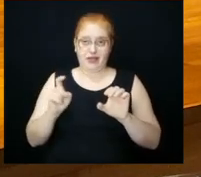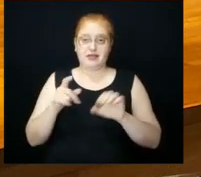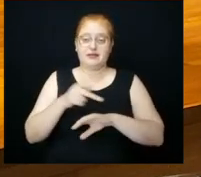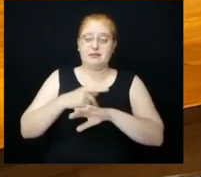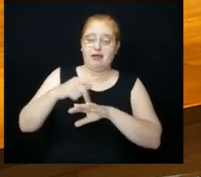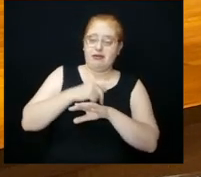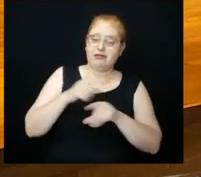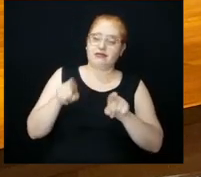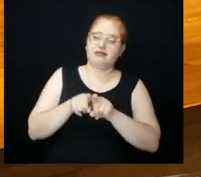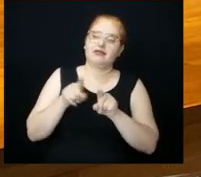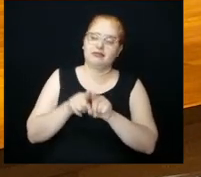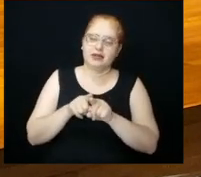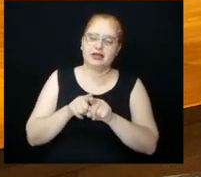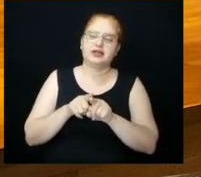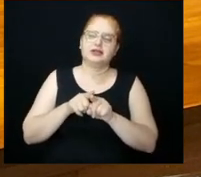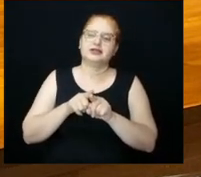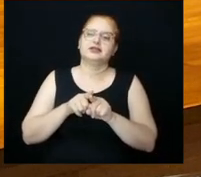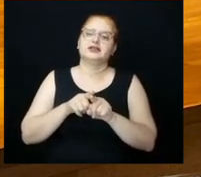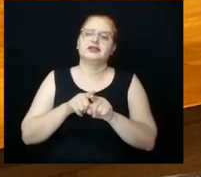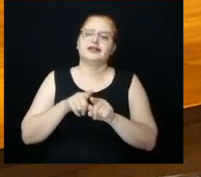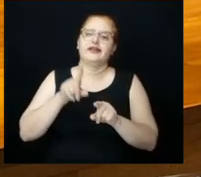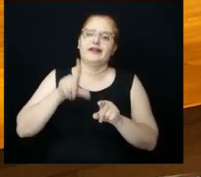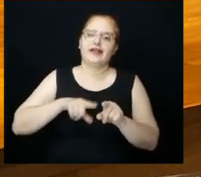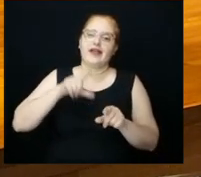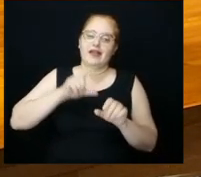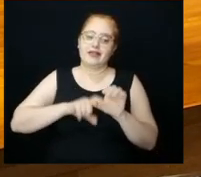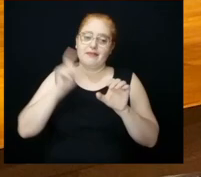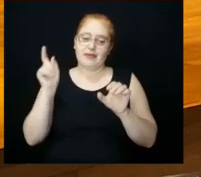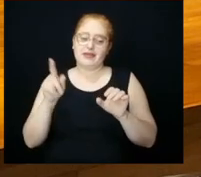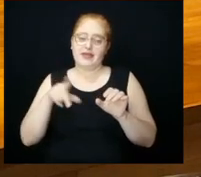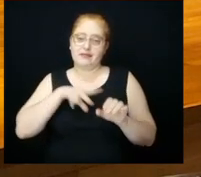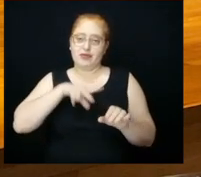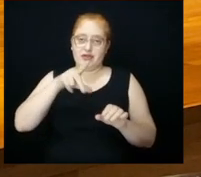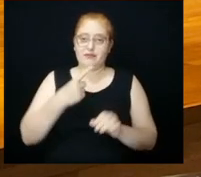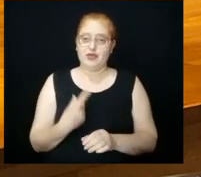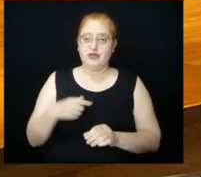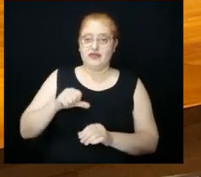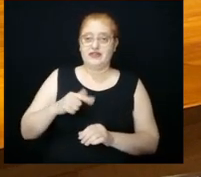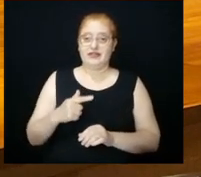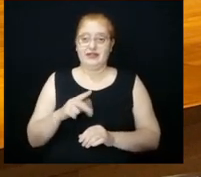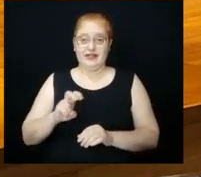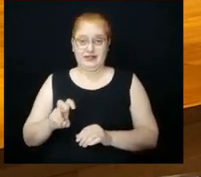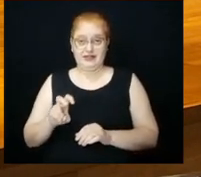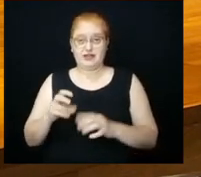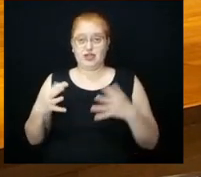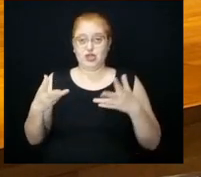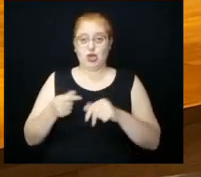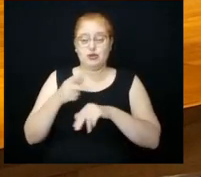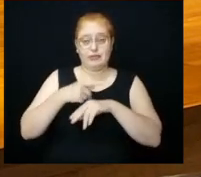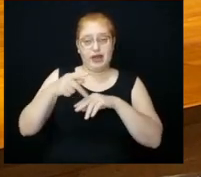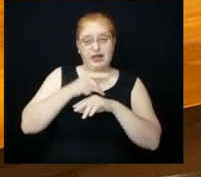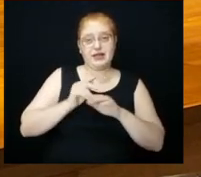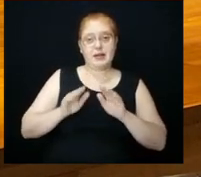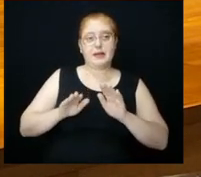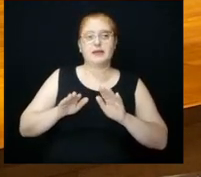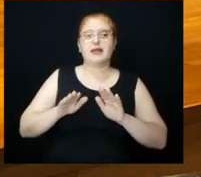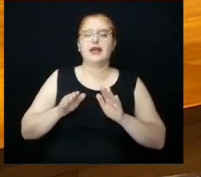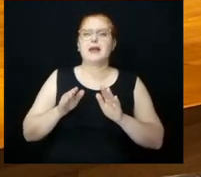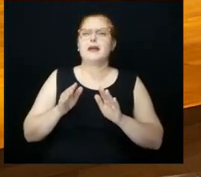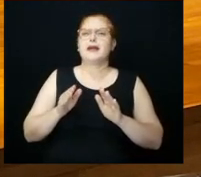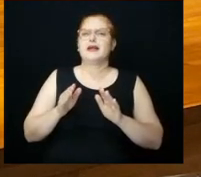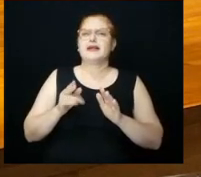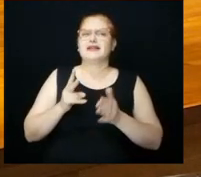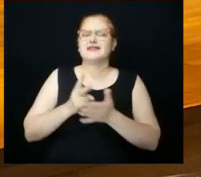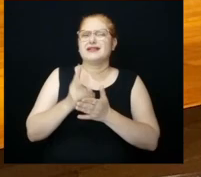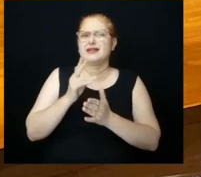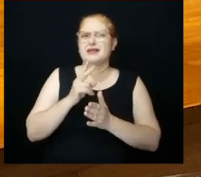e consequente independência de Portugal em 75, né, 1975 também, né, todos aqueles países foram mais ou menos no mesmo tempo, que foi quando